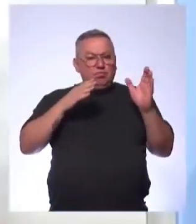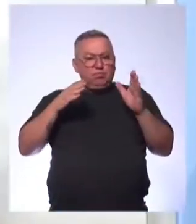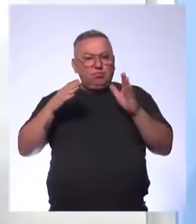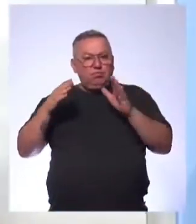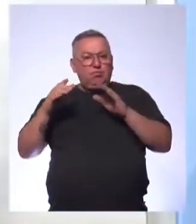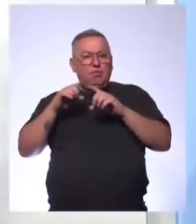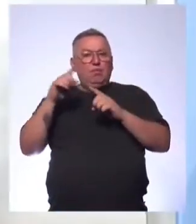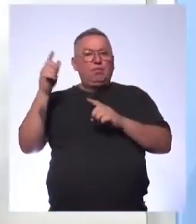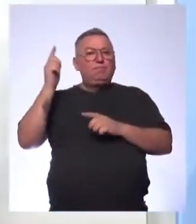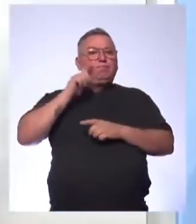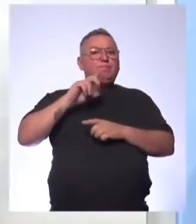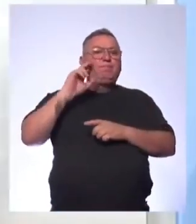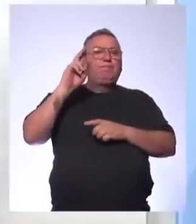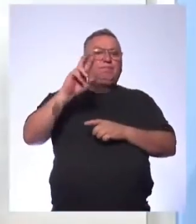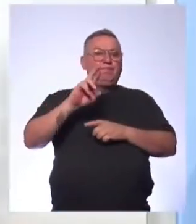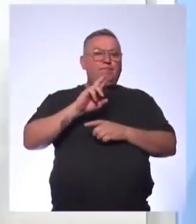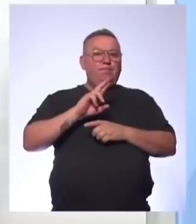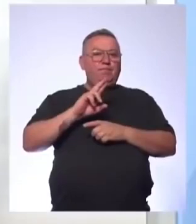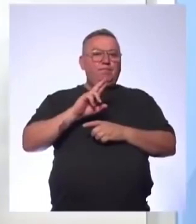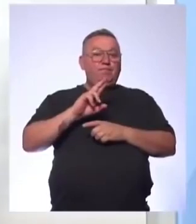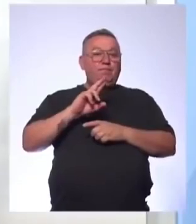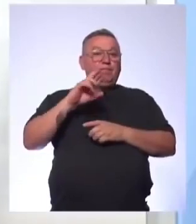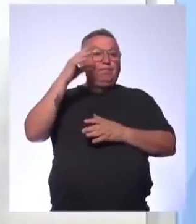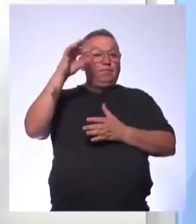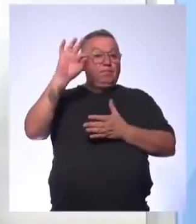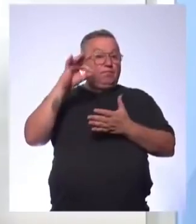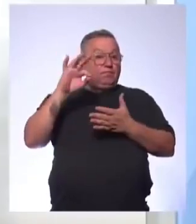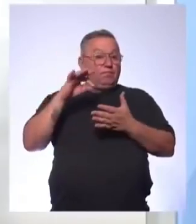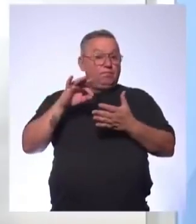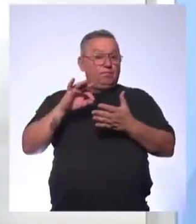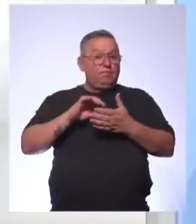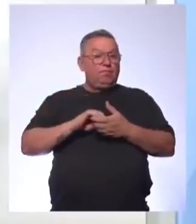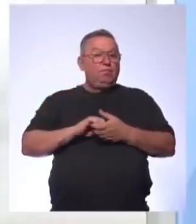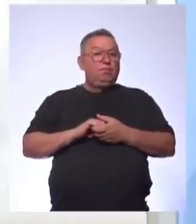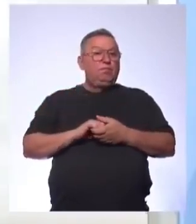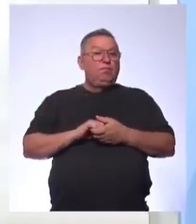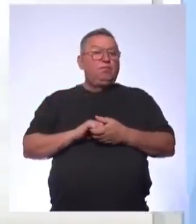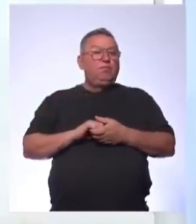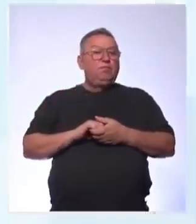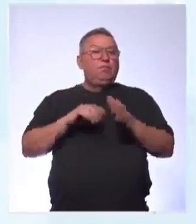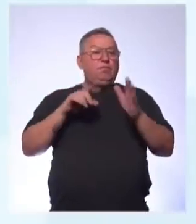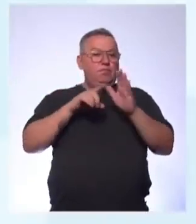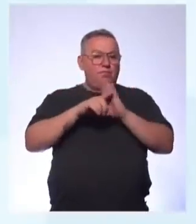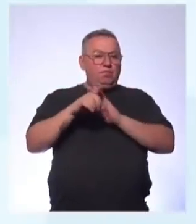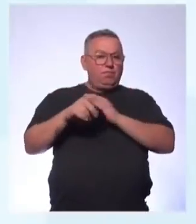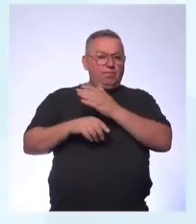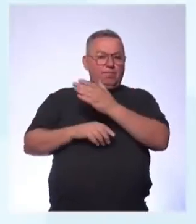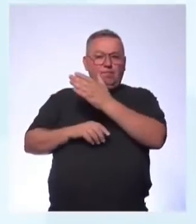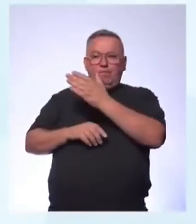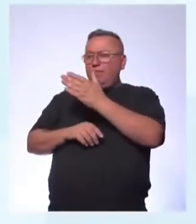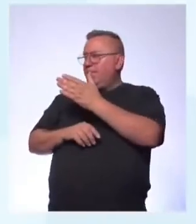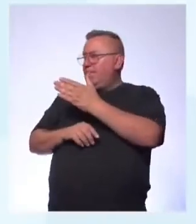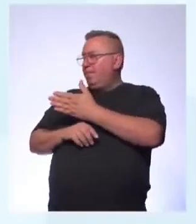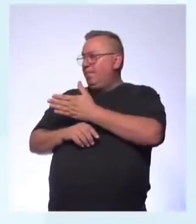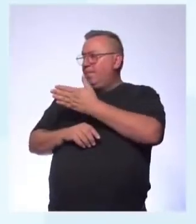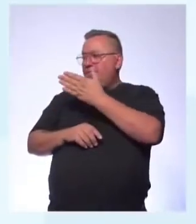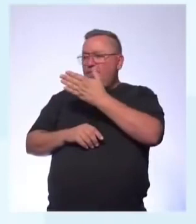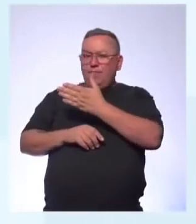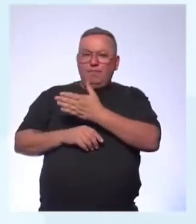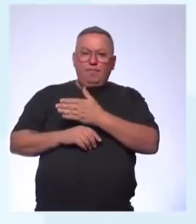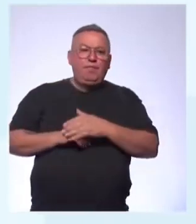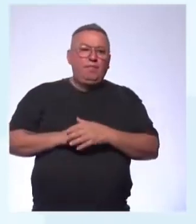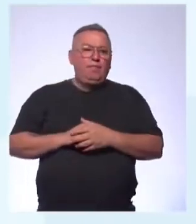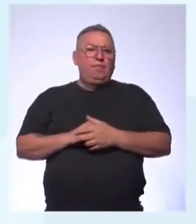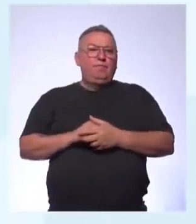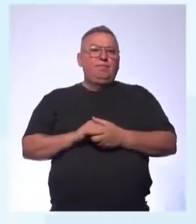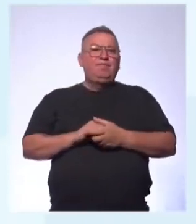para você conseguir pegar a resposta. E detalhe, pode pôr lá as perguntas, diretor, enquanto eu falo, que aí eles já vão